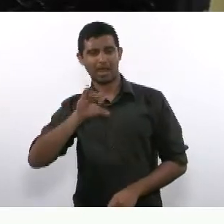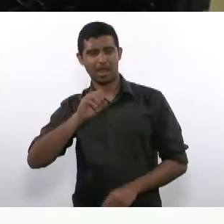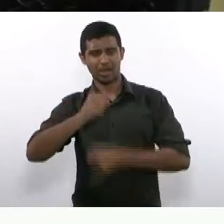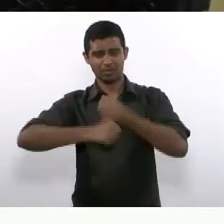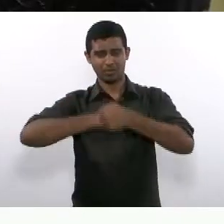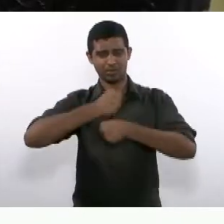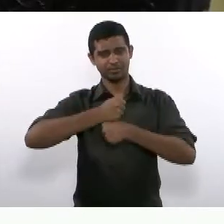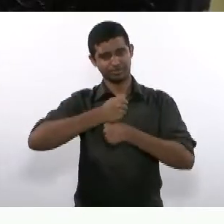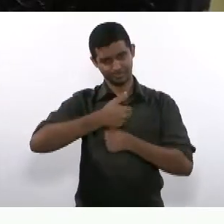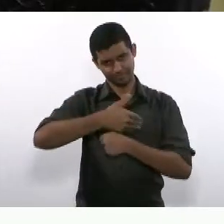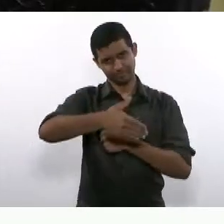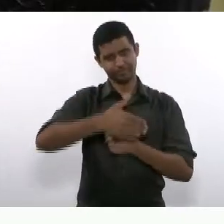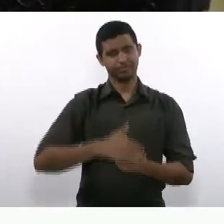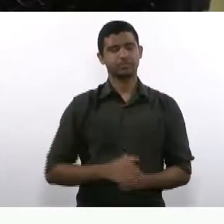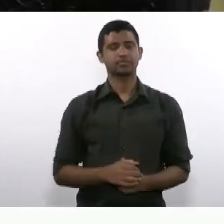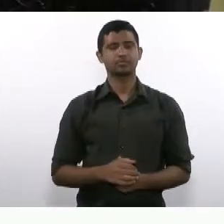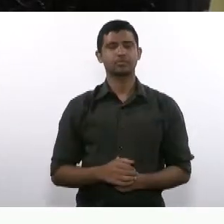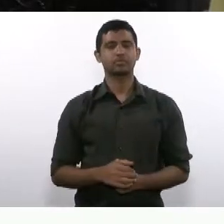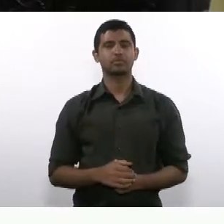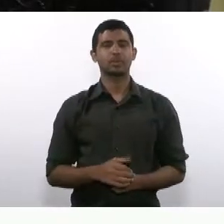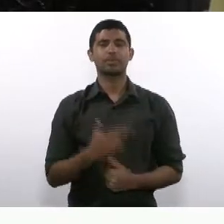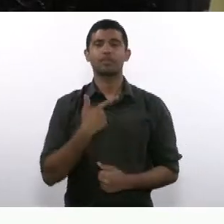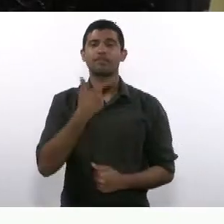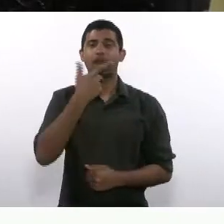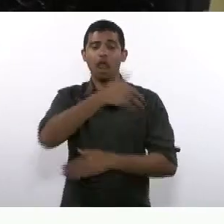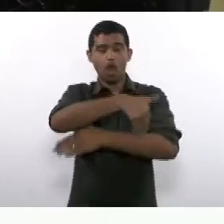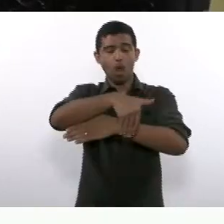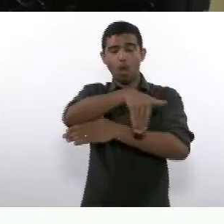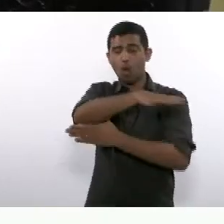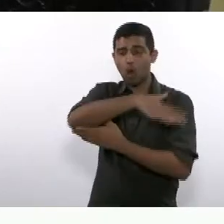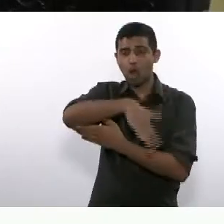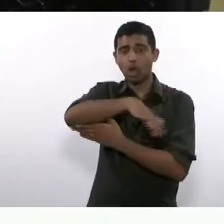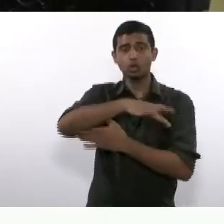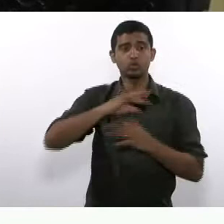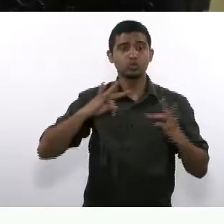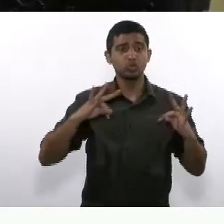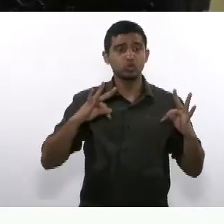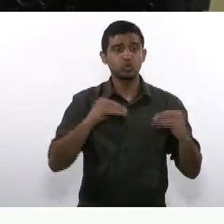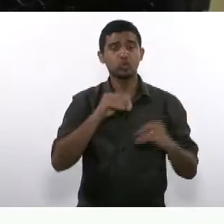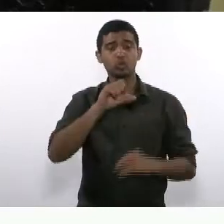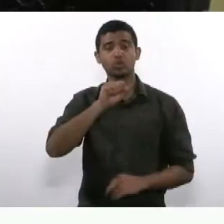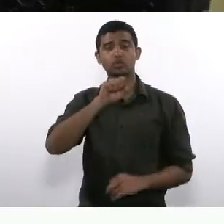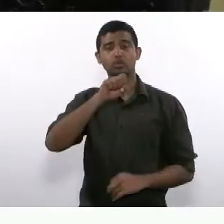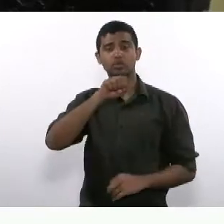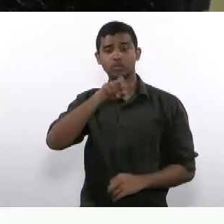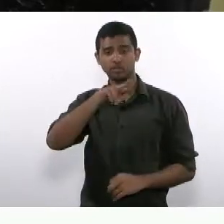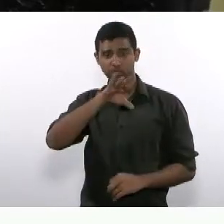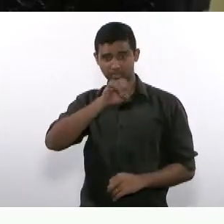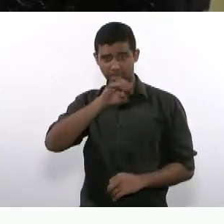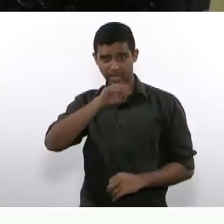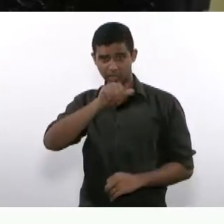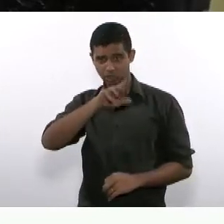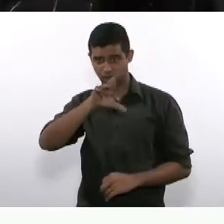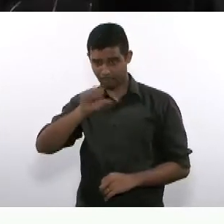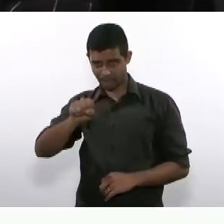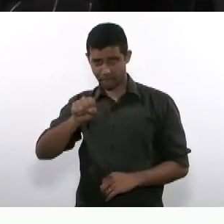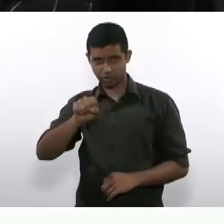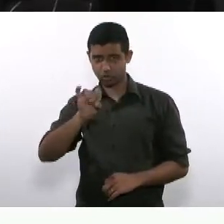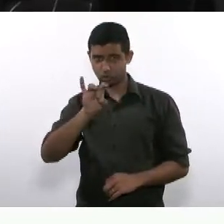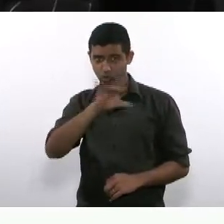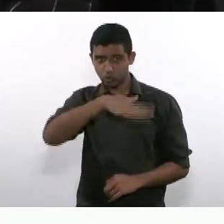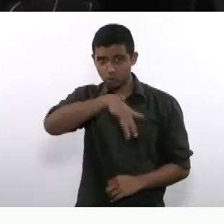pista do Célio de Barros, aquele complexo inteiro do Célio de Barros, com esses 7 milhões, ele seria revitalizado ou não? Não, só a